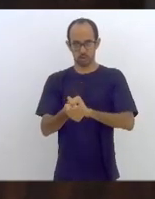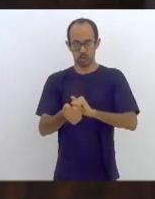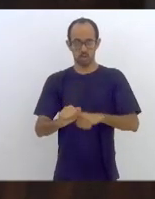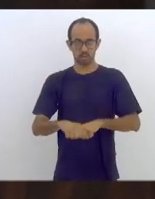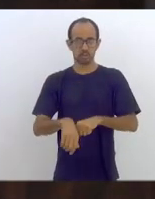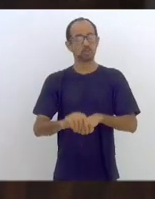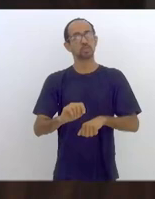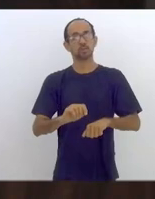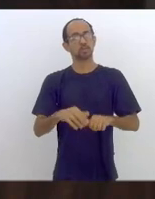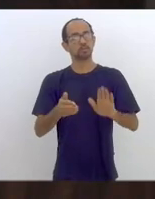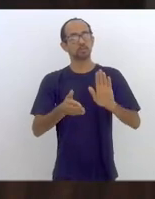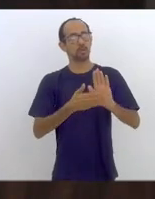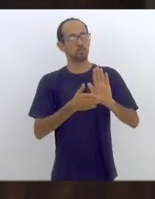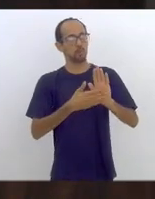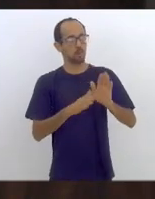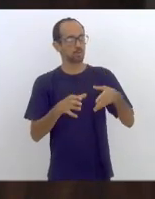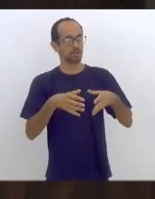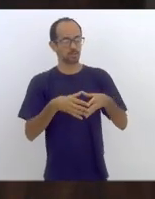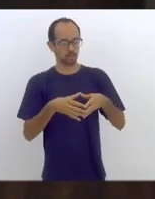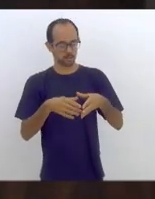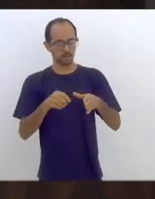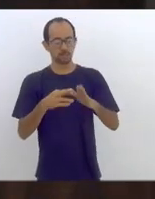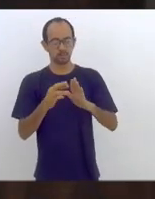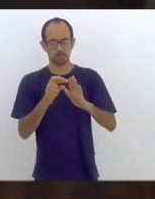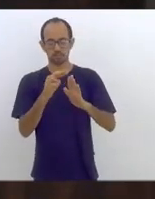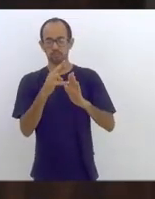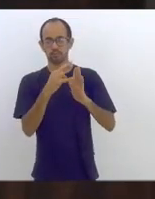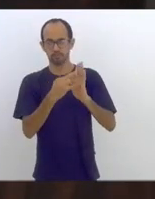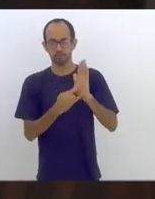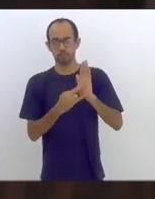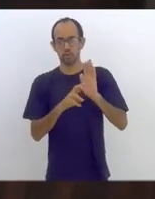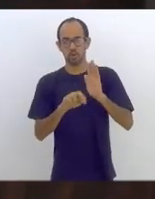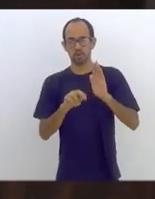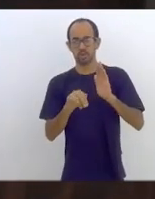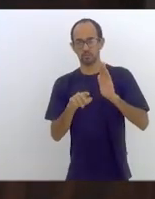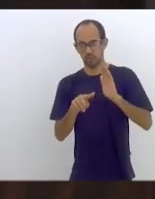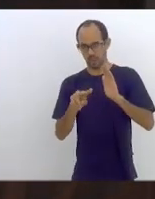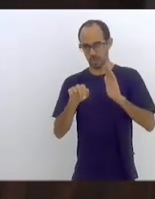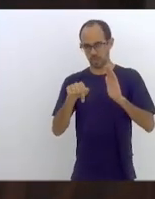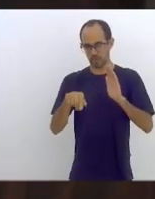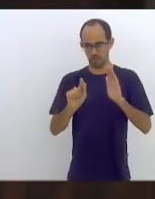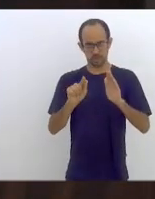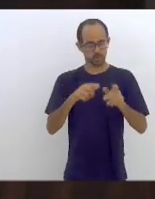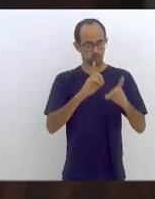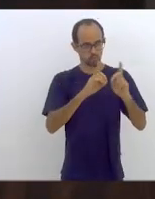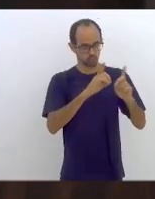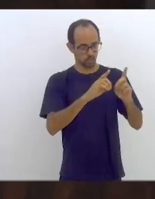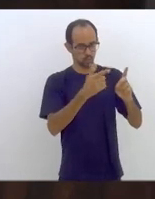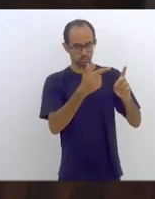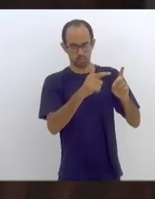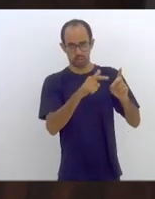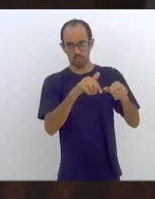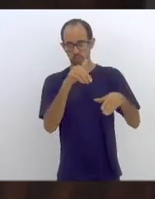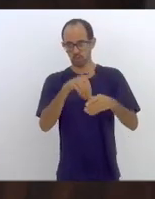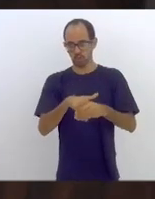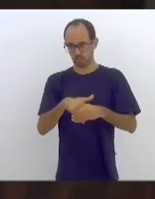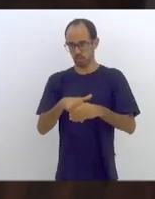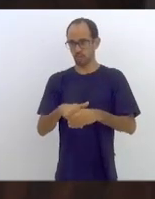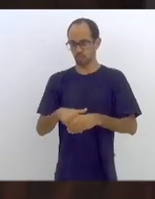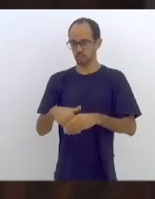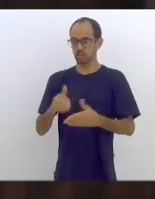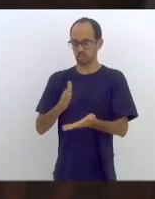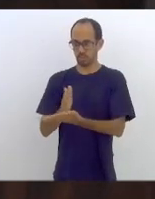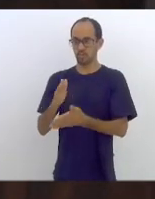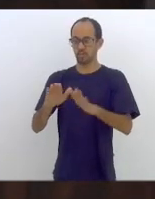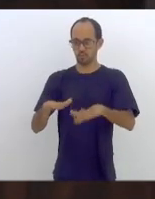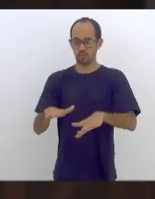novas internas e proposições externas favorável Deputado Rosenberg em discussão e votação seus